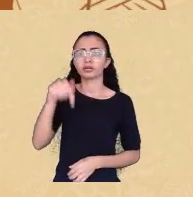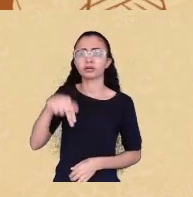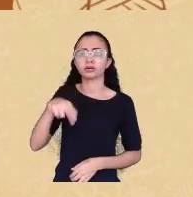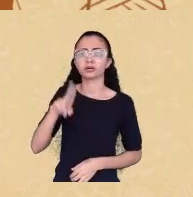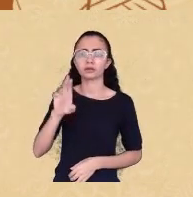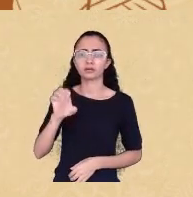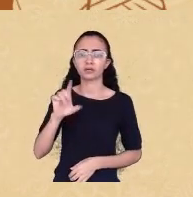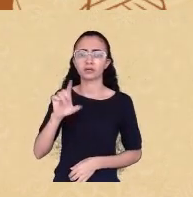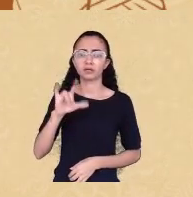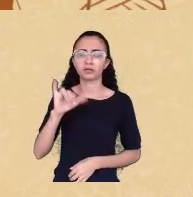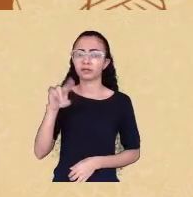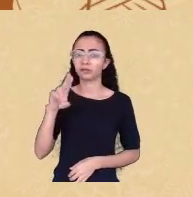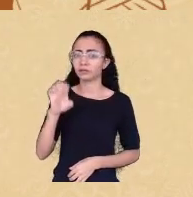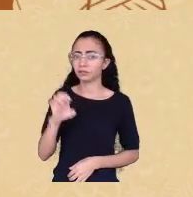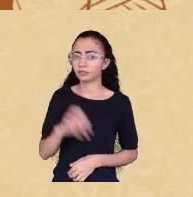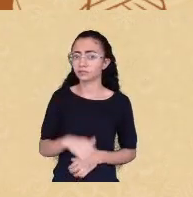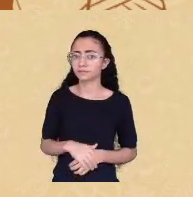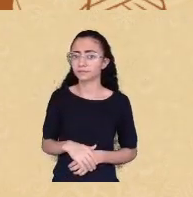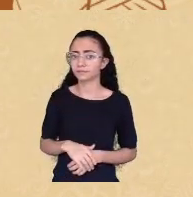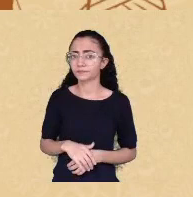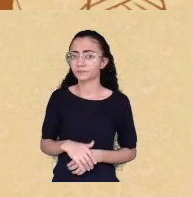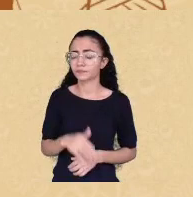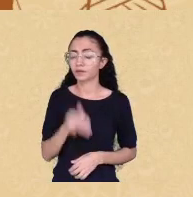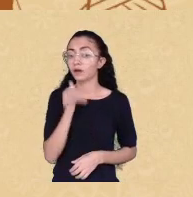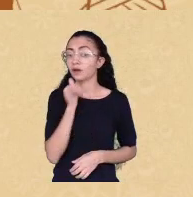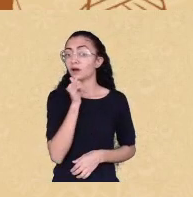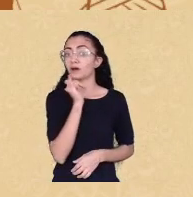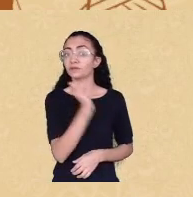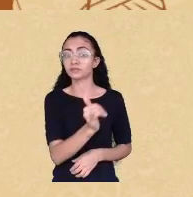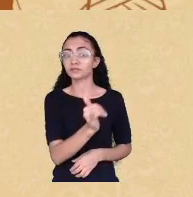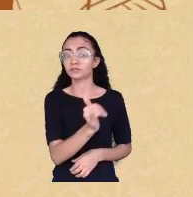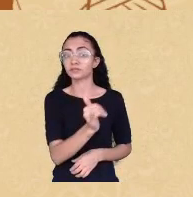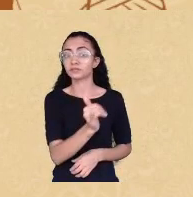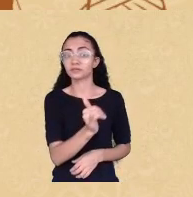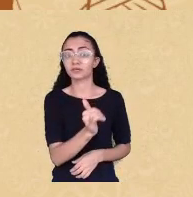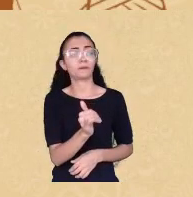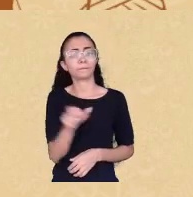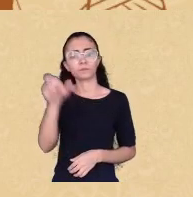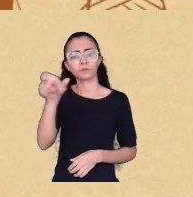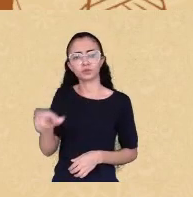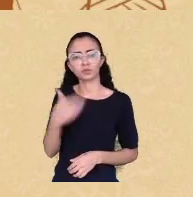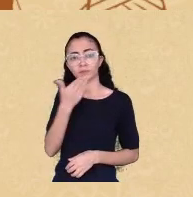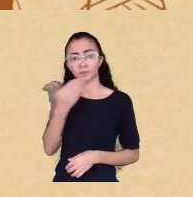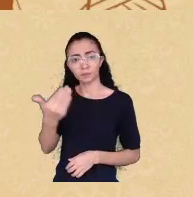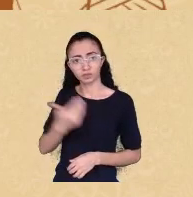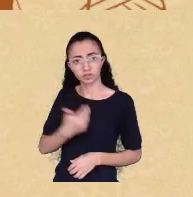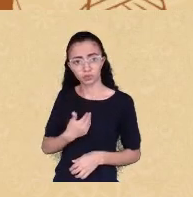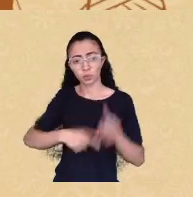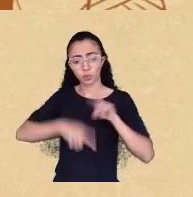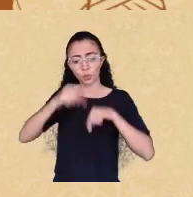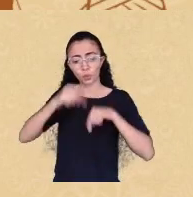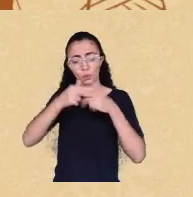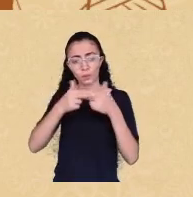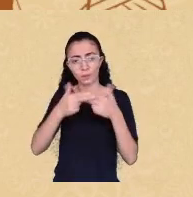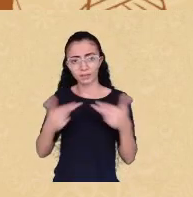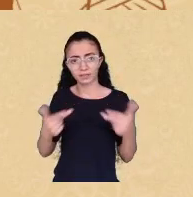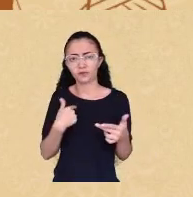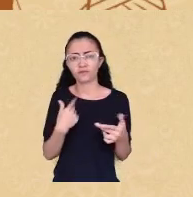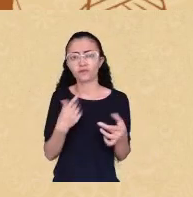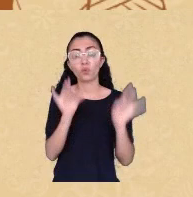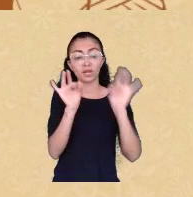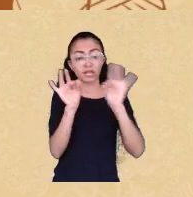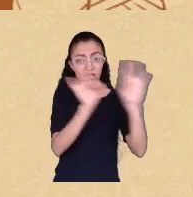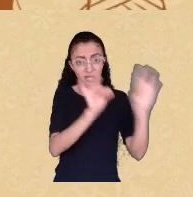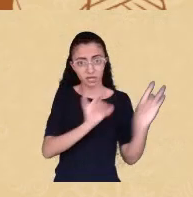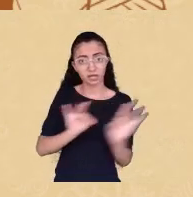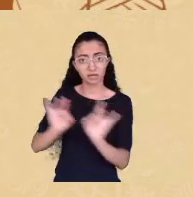Para te avisar, a colega aqui, a Alessandra, pediu o material. Eu vou passar para vocês os links de dois artigos que a